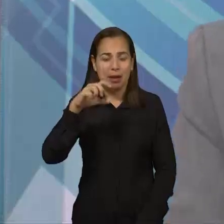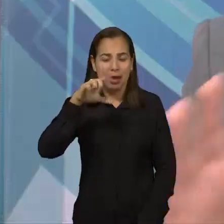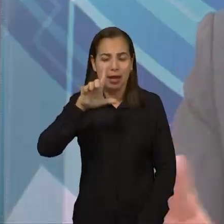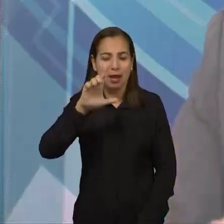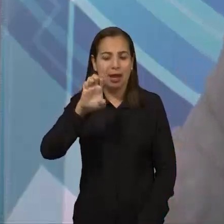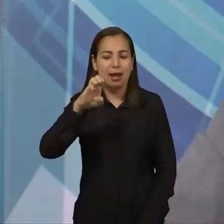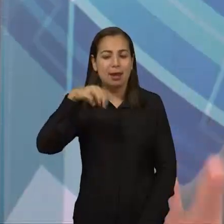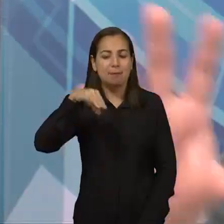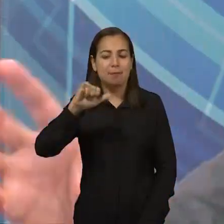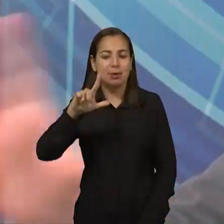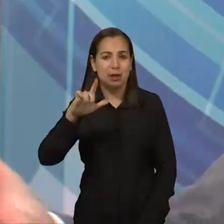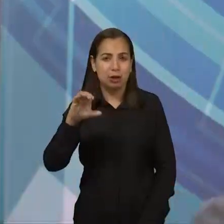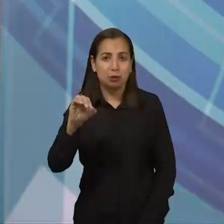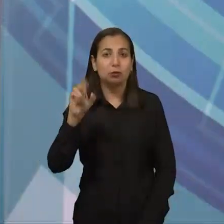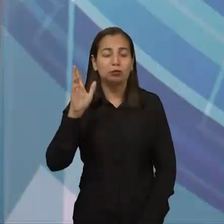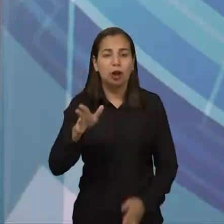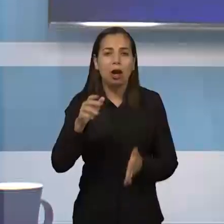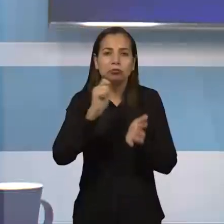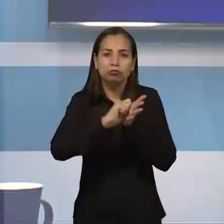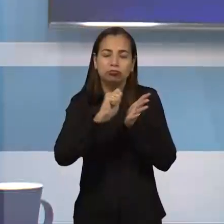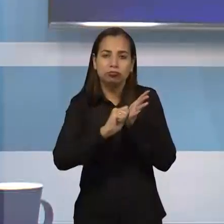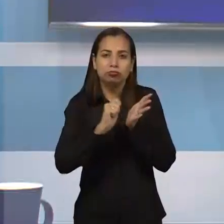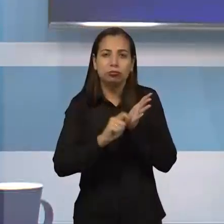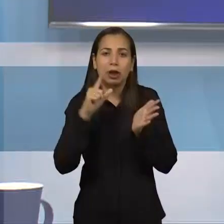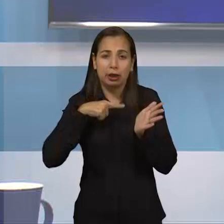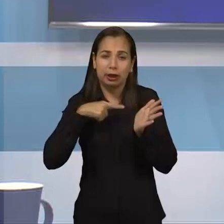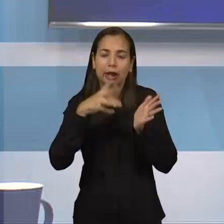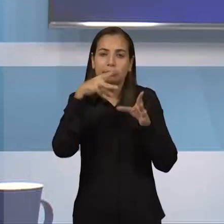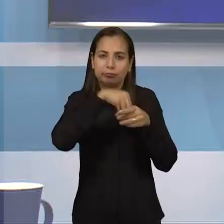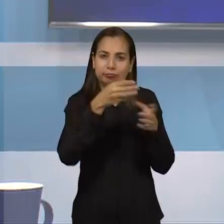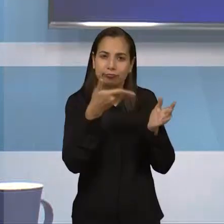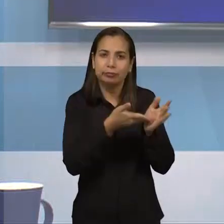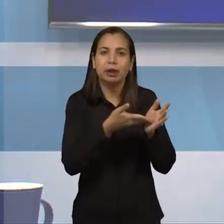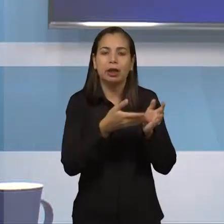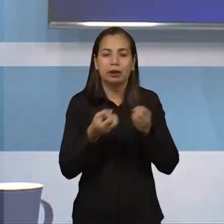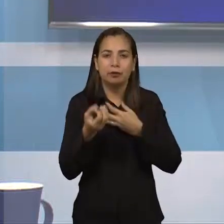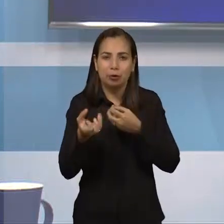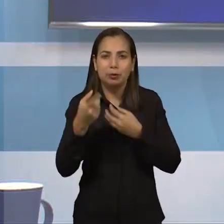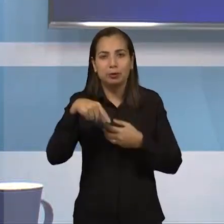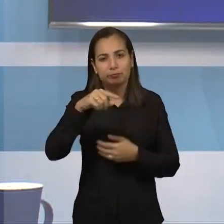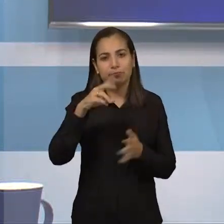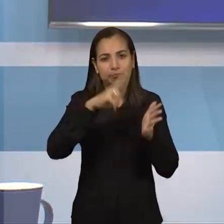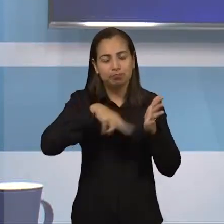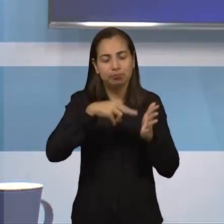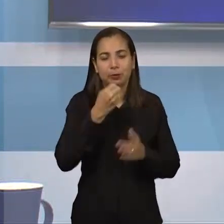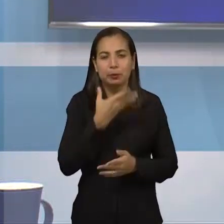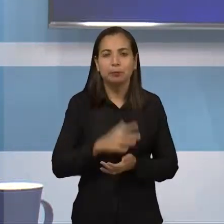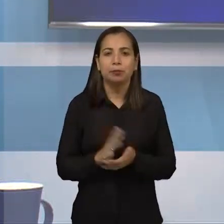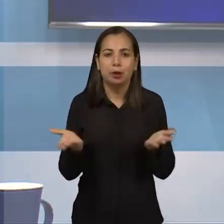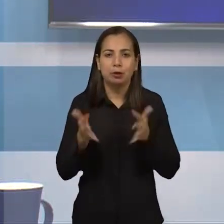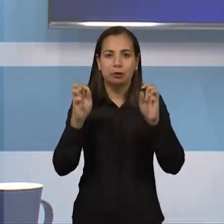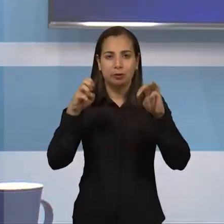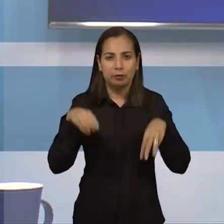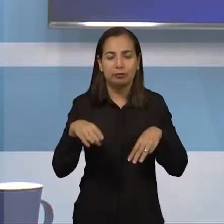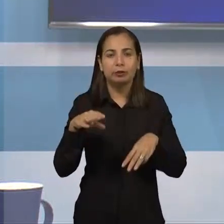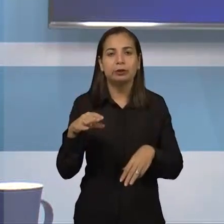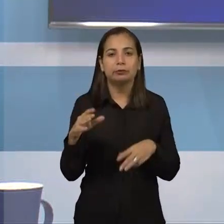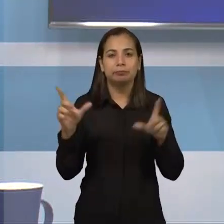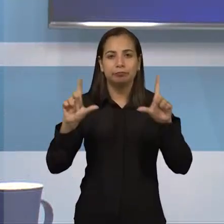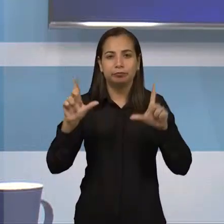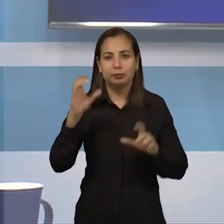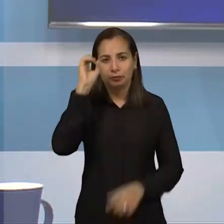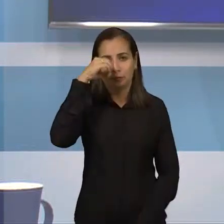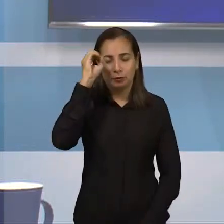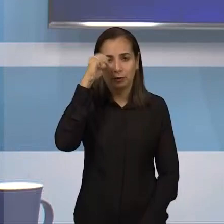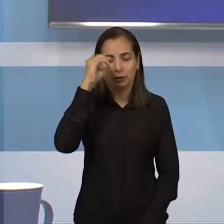do Jota sobre isso. E está lá a informação. Ok, com essas colocações, a gente finaliza mais uma edição do programa Observatório pela TV Fortaleza,